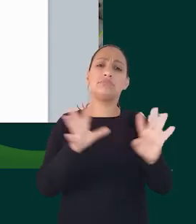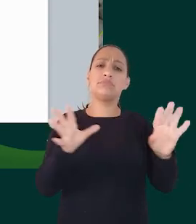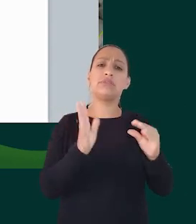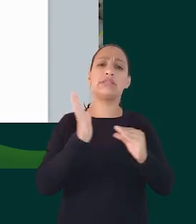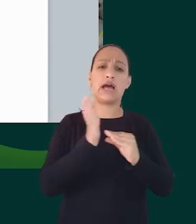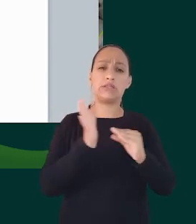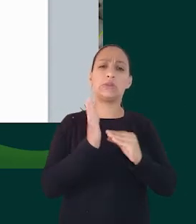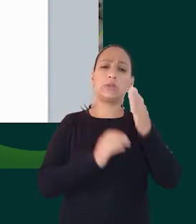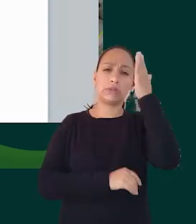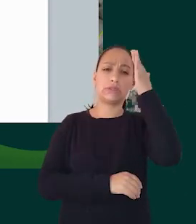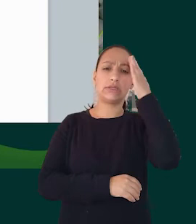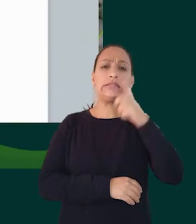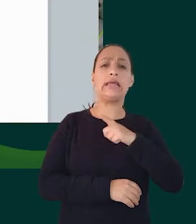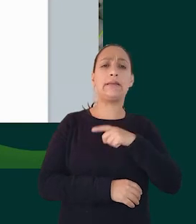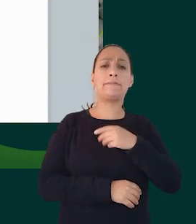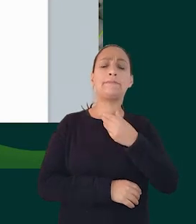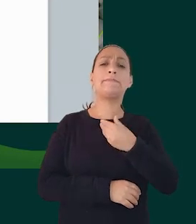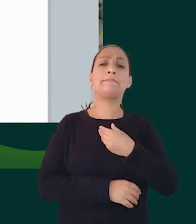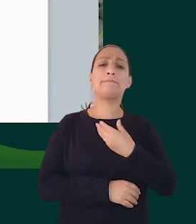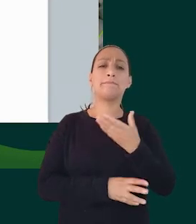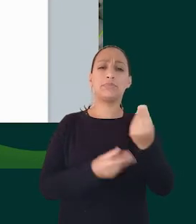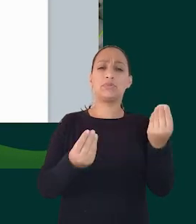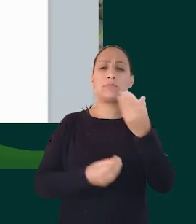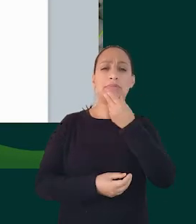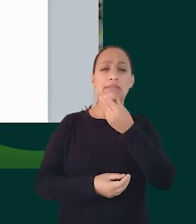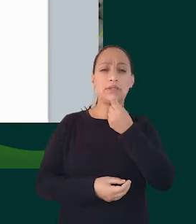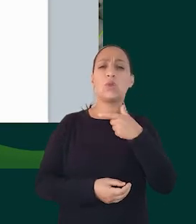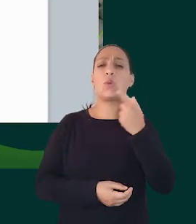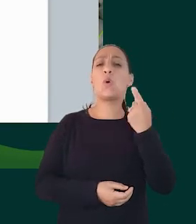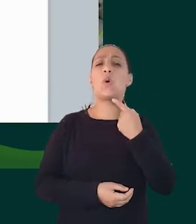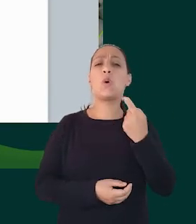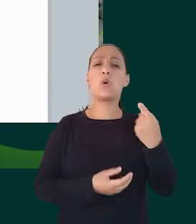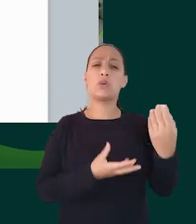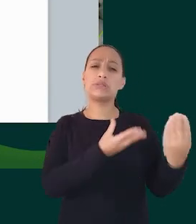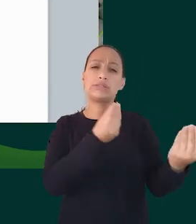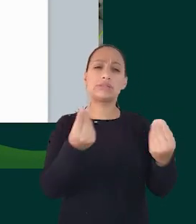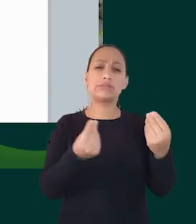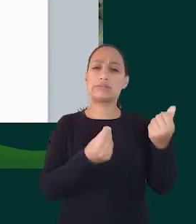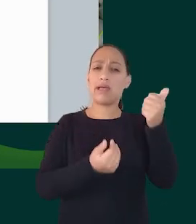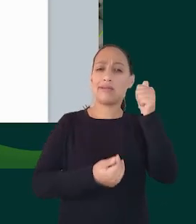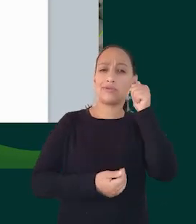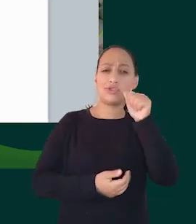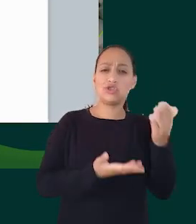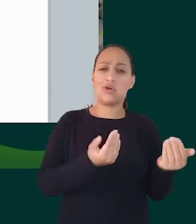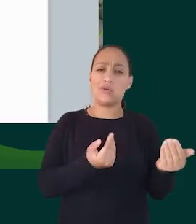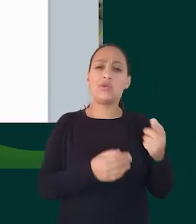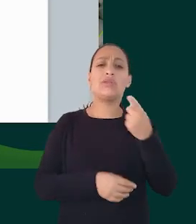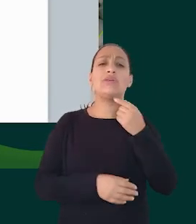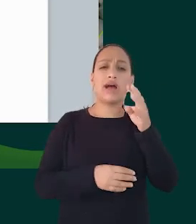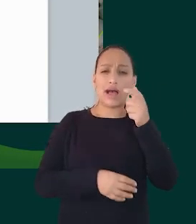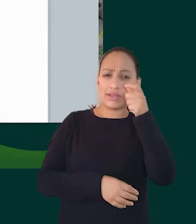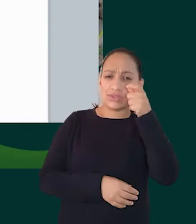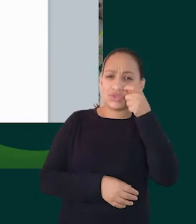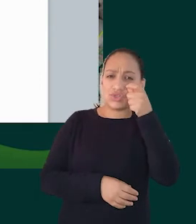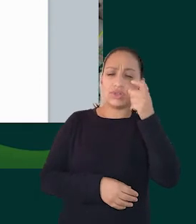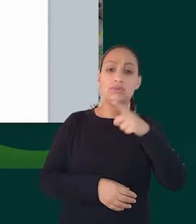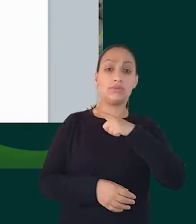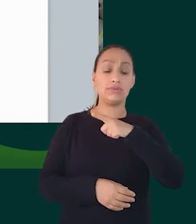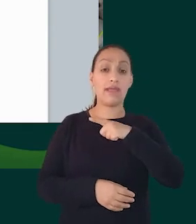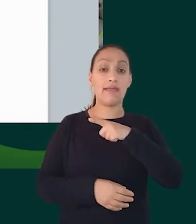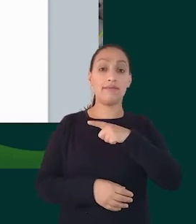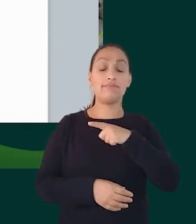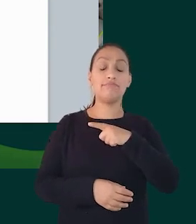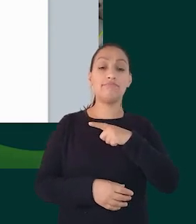uma gurizada assistindo, eu sei que a gurizada adora game, por exemplo. Então tem uma série de bases de dados ligadas a game que tu